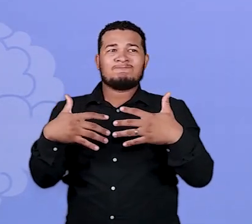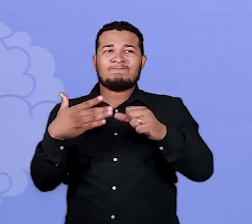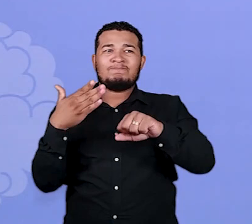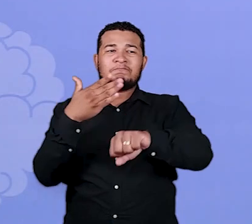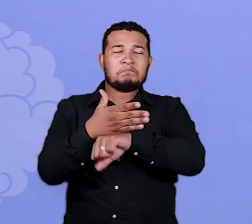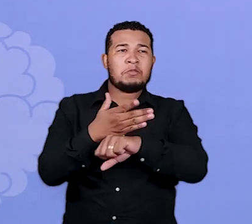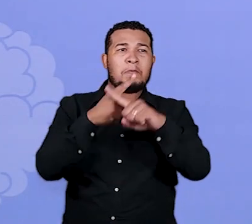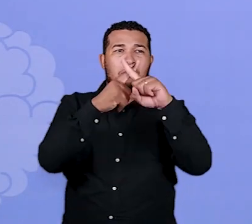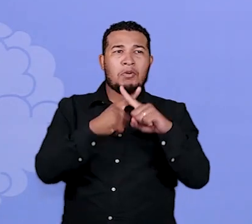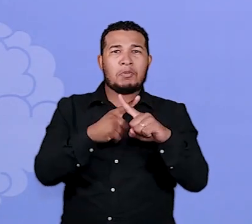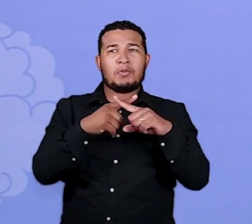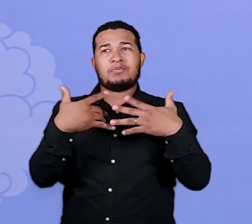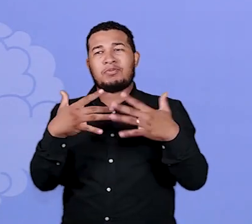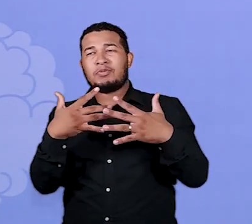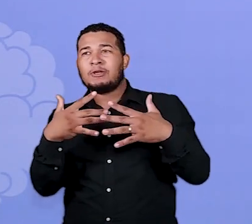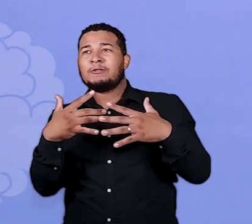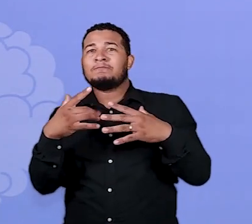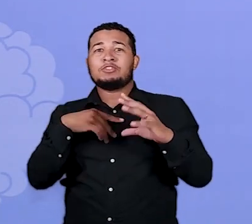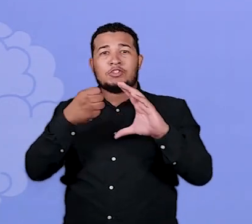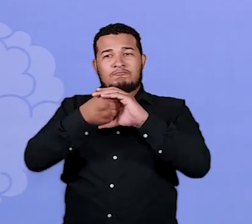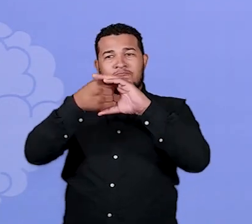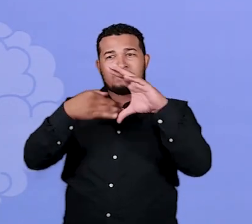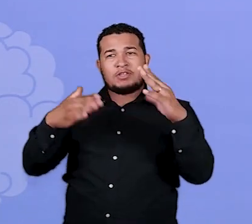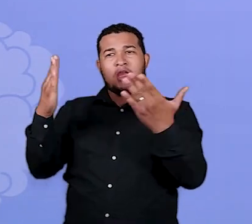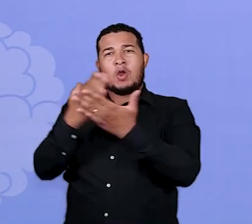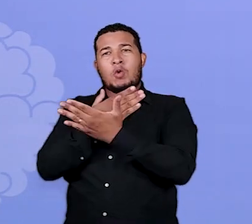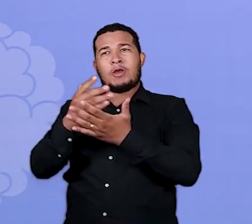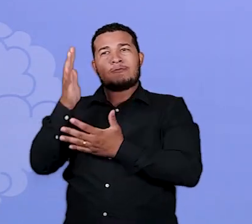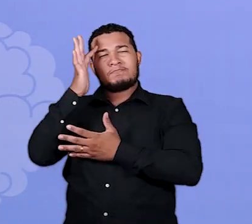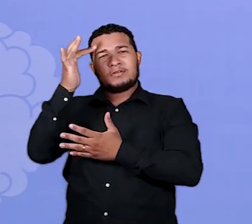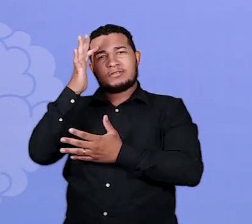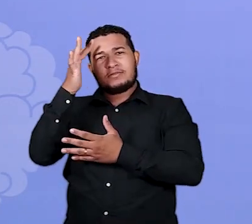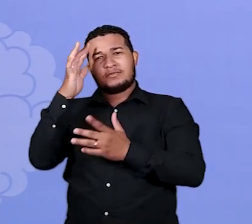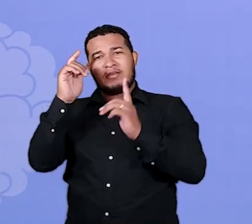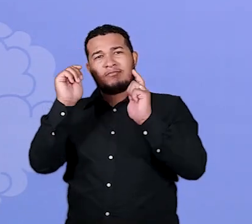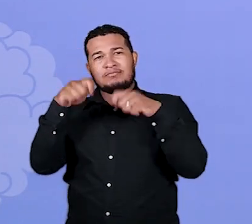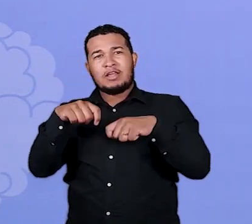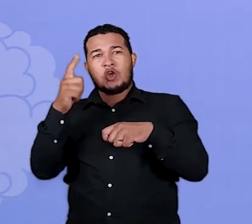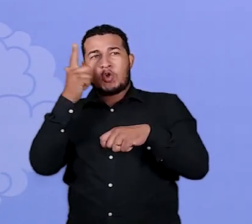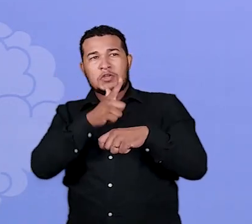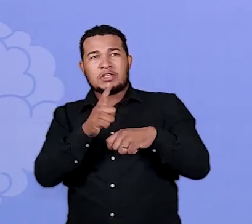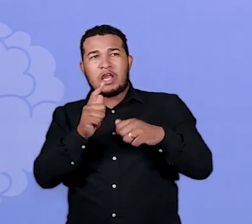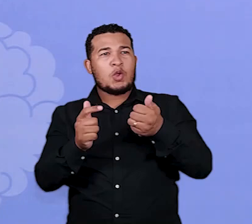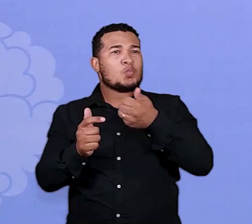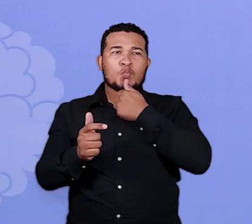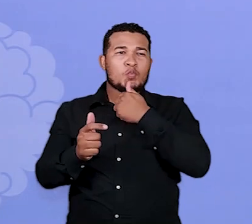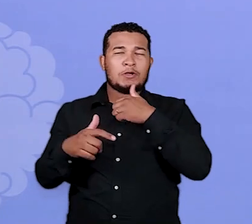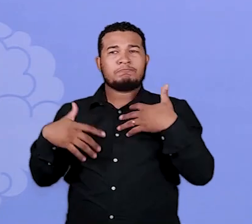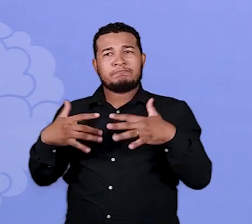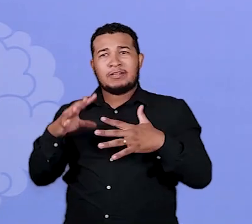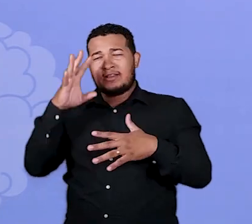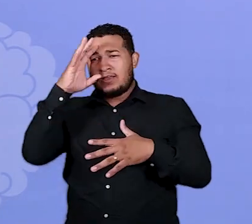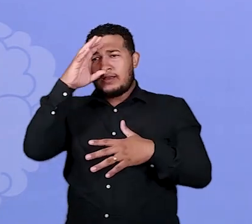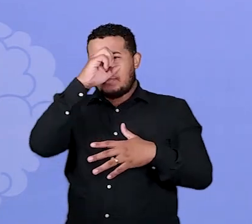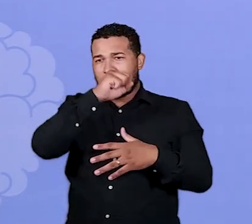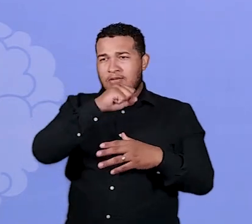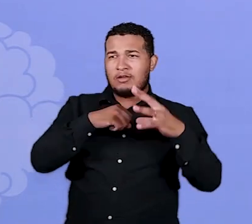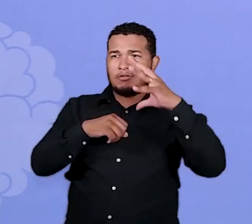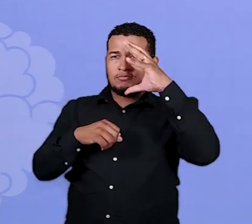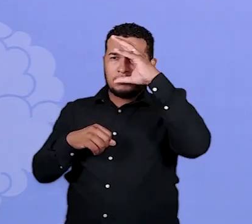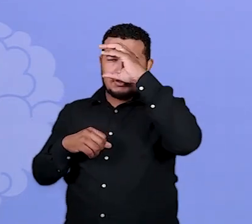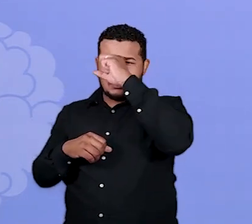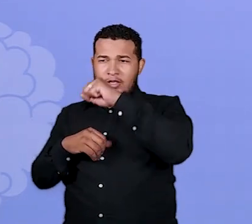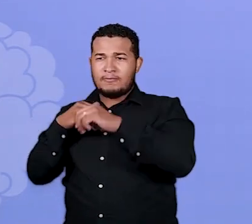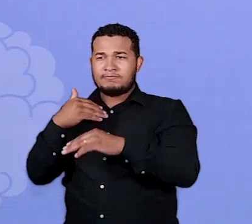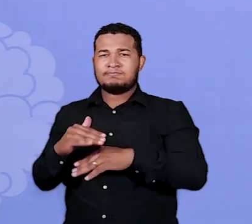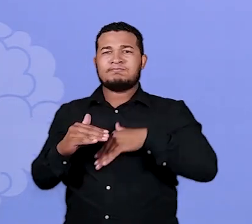poder participar desse torneio, e ela tinha alguns aspectos que muitas vezes ela pensava se ia conseguir ter êxito ou não. E ela foi aprendendo,